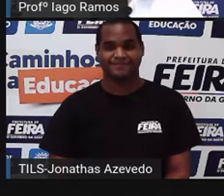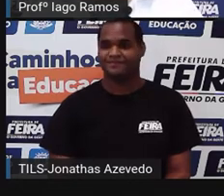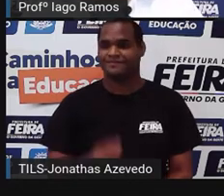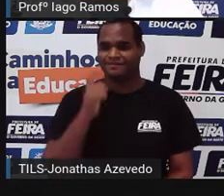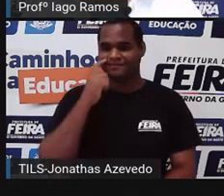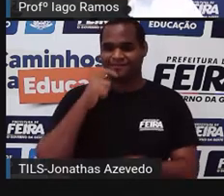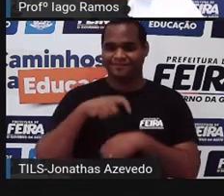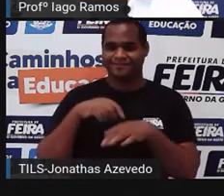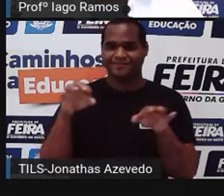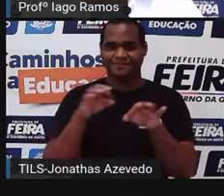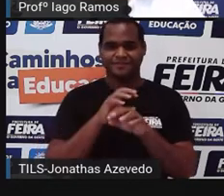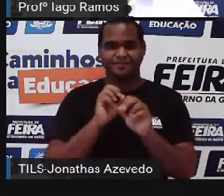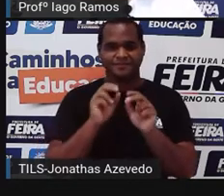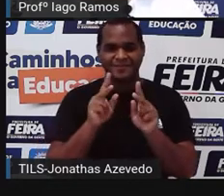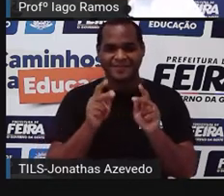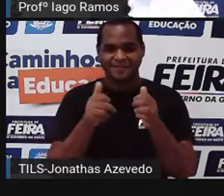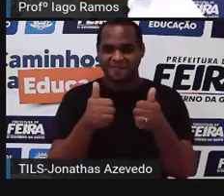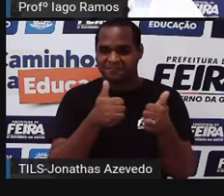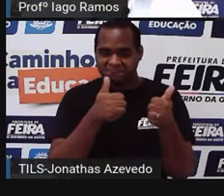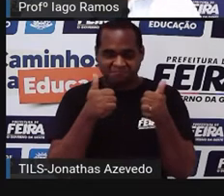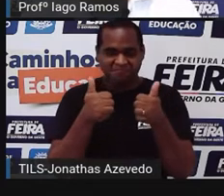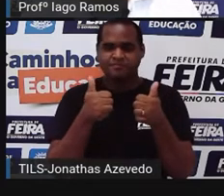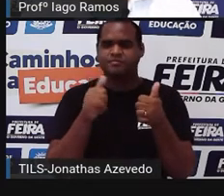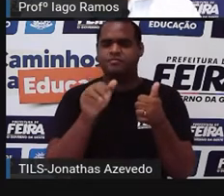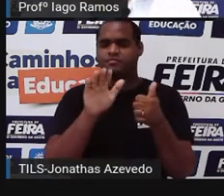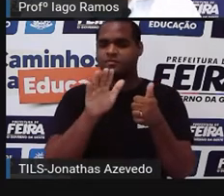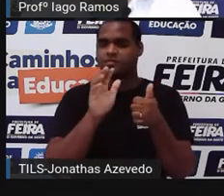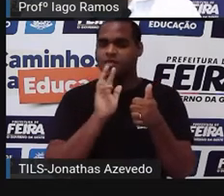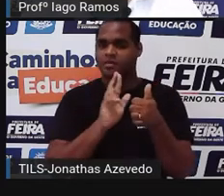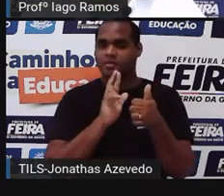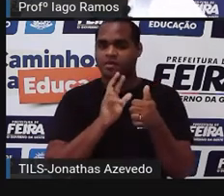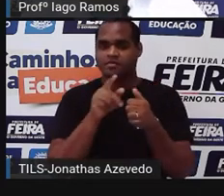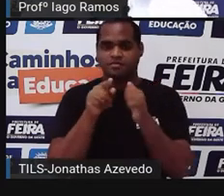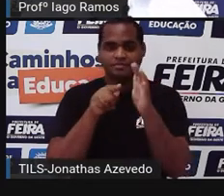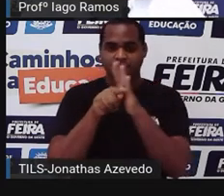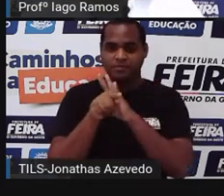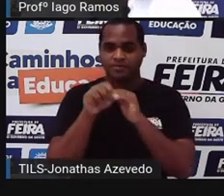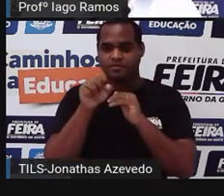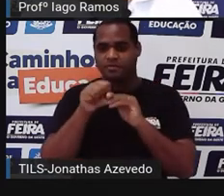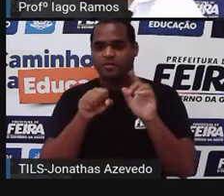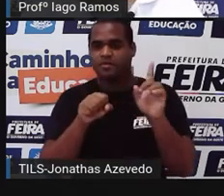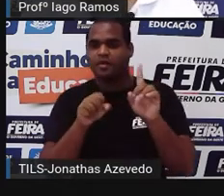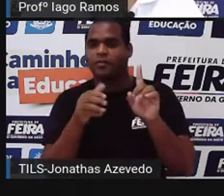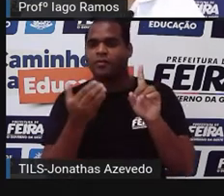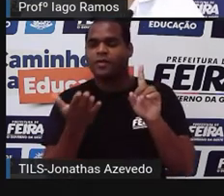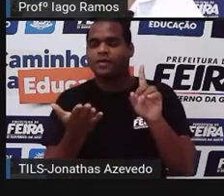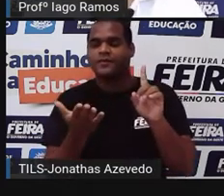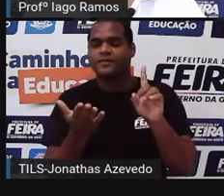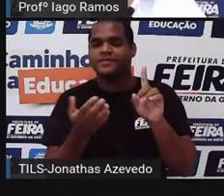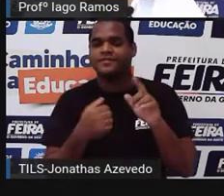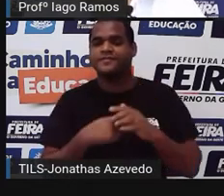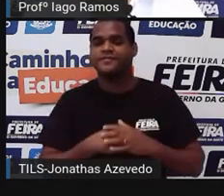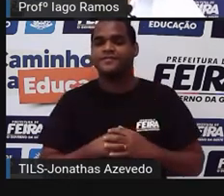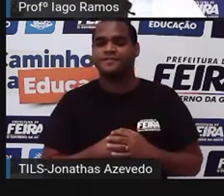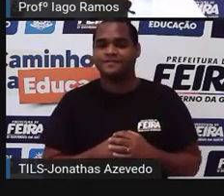Altinho E aí a resposta para essa pergunta é sim ou não